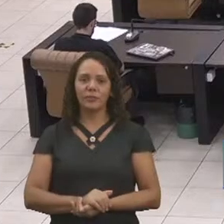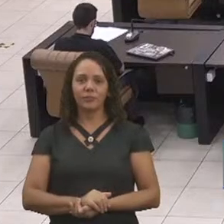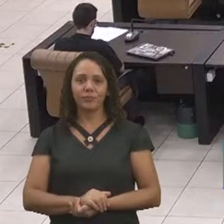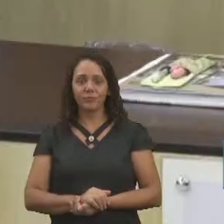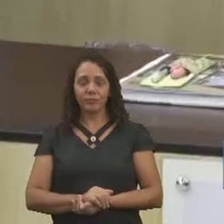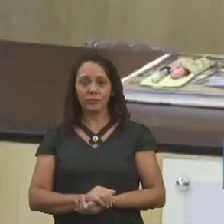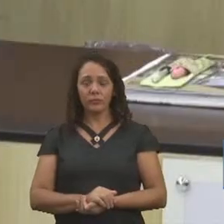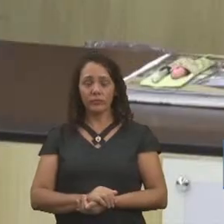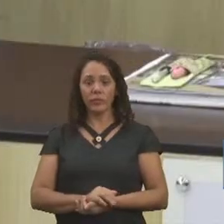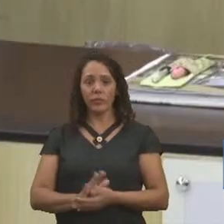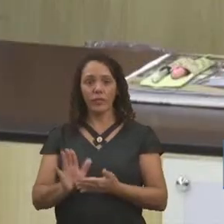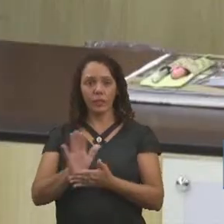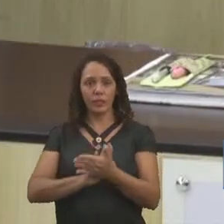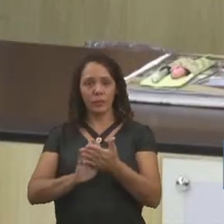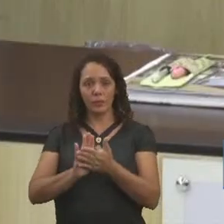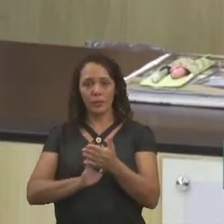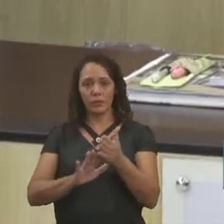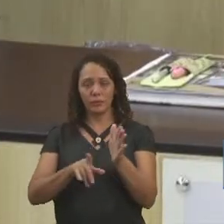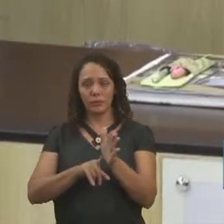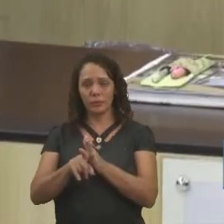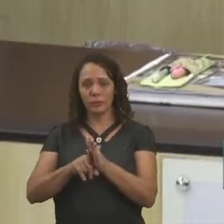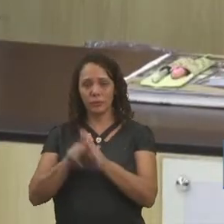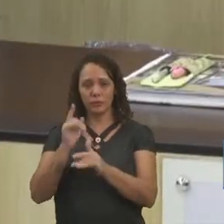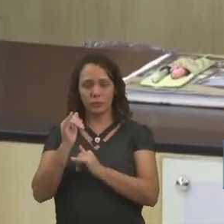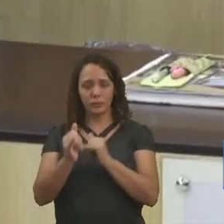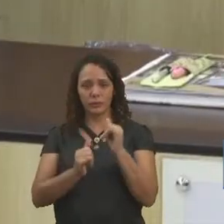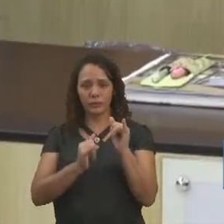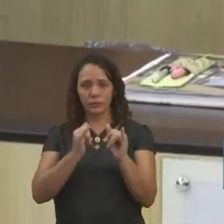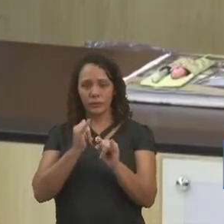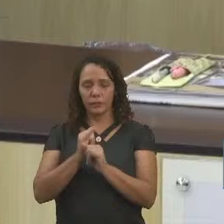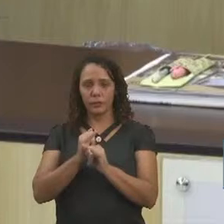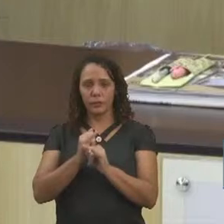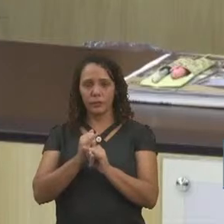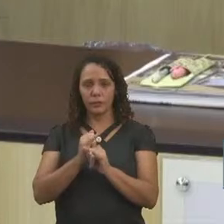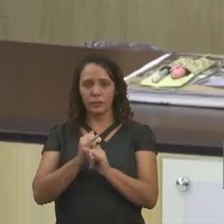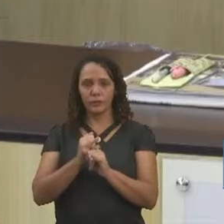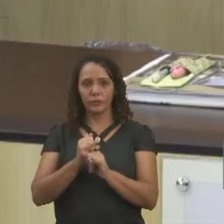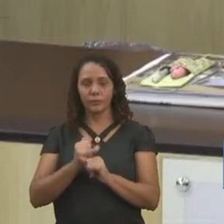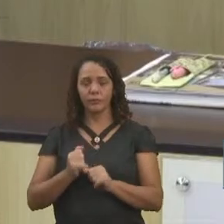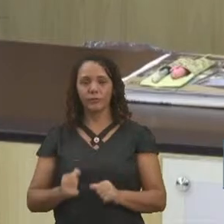Não temos, então, mais perguntas pelos internautas.